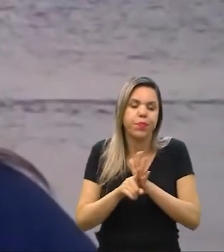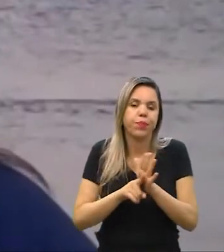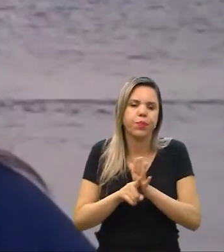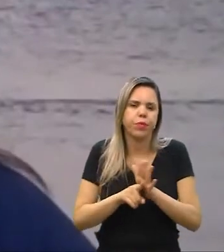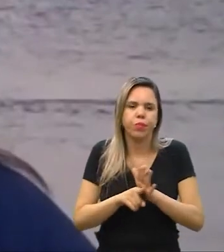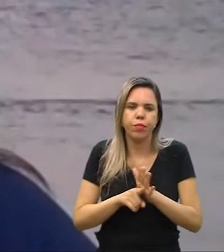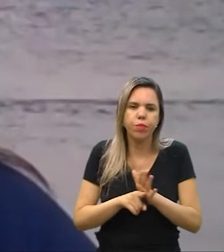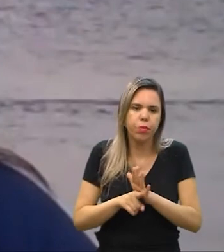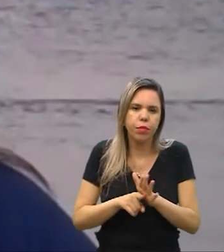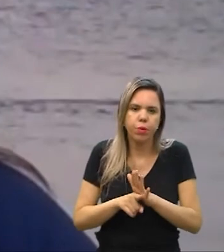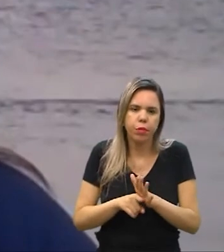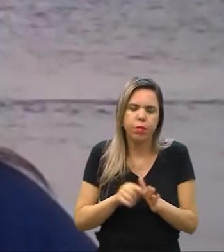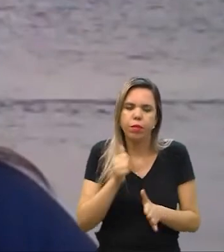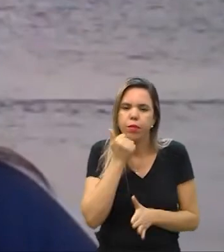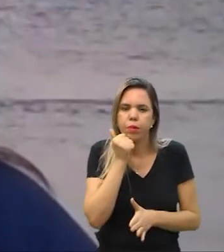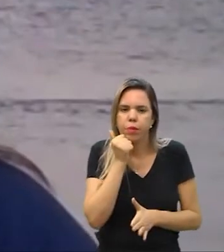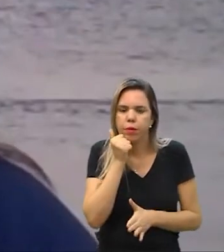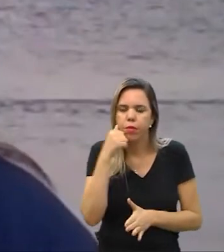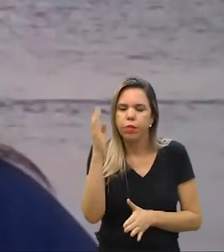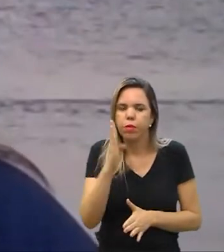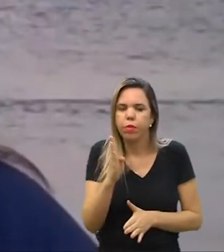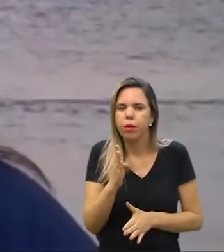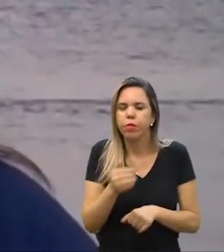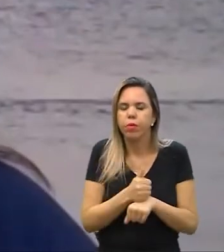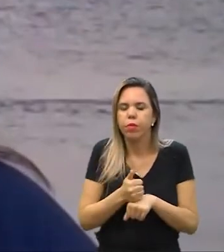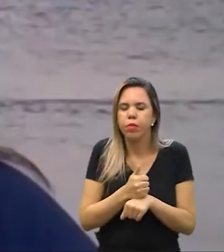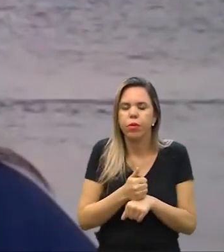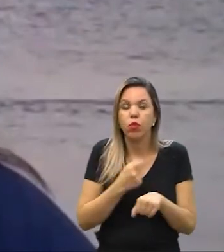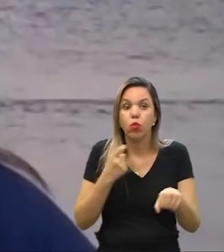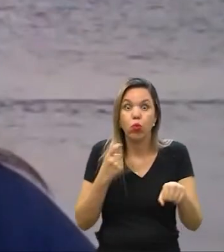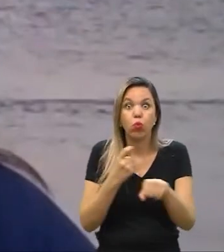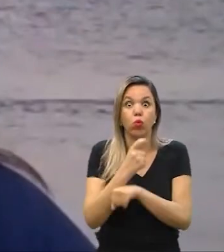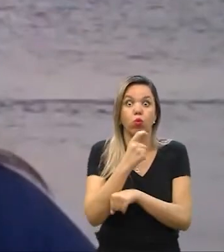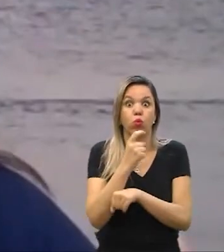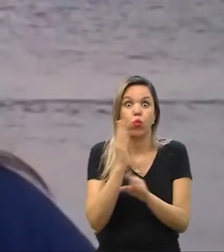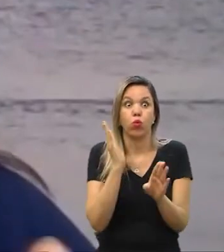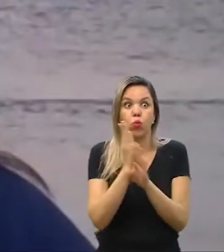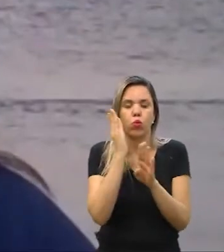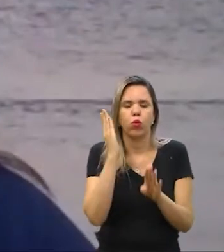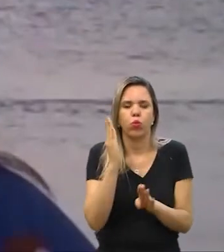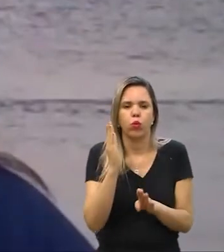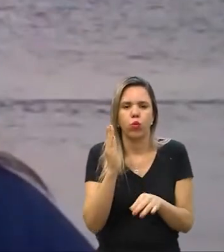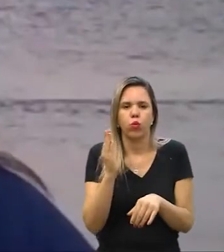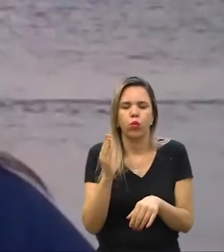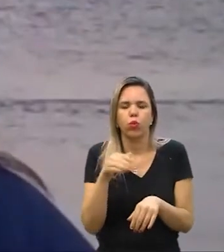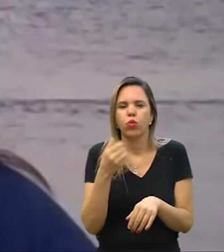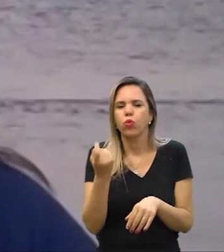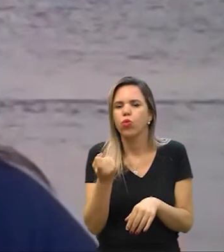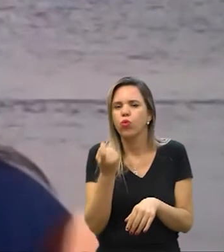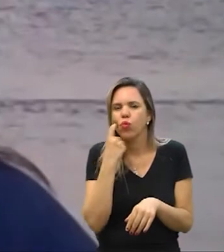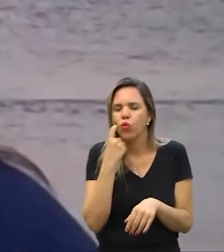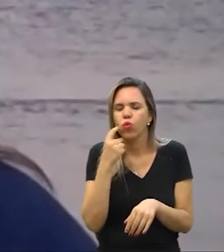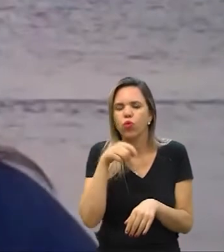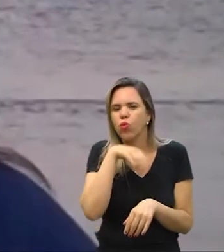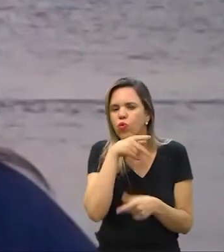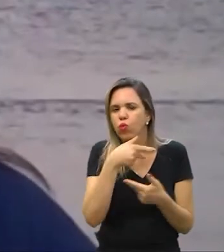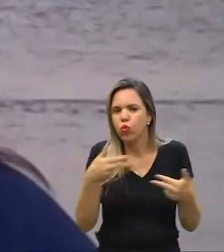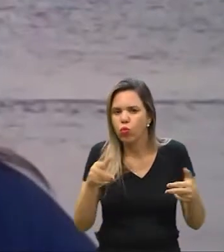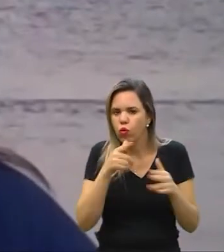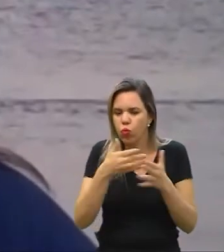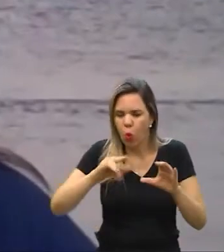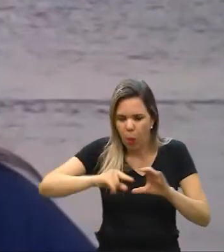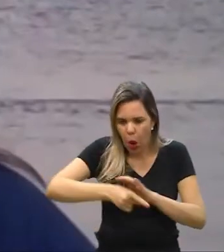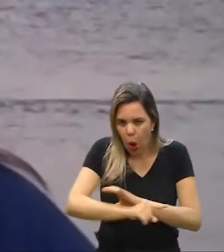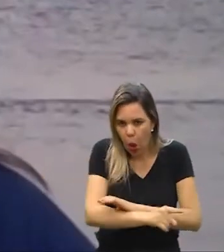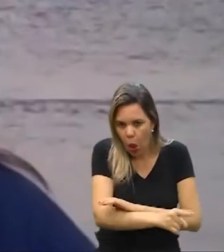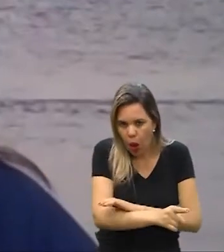até de um cientista brasileiro que descobriu que existiam espécies do mar